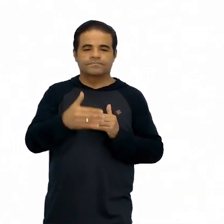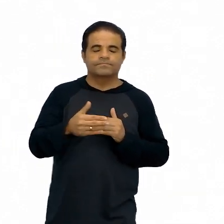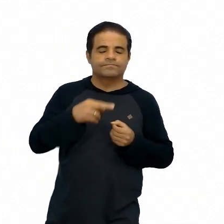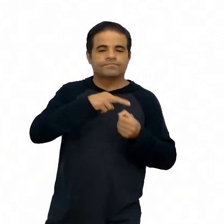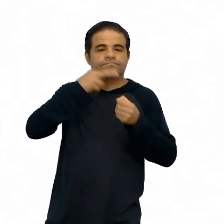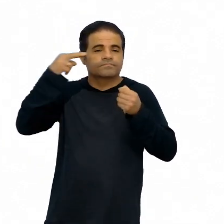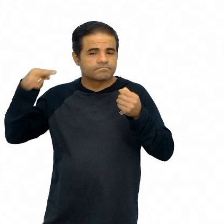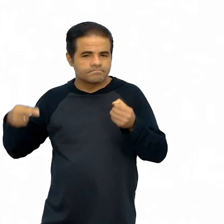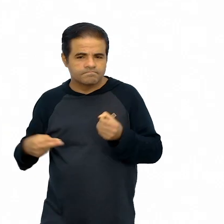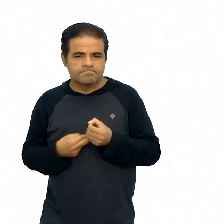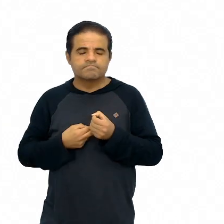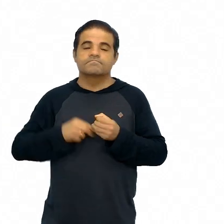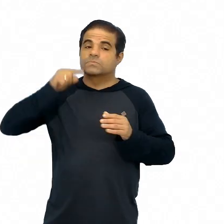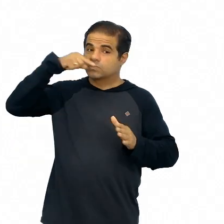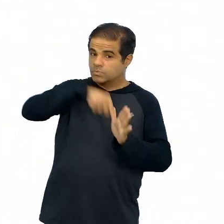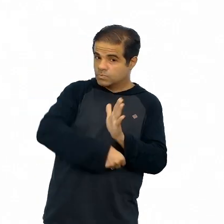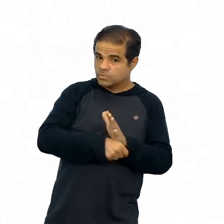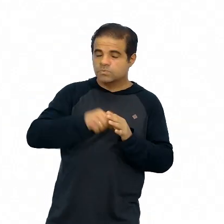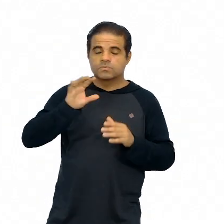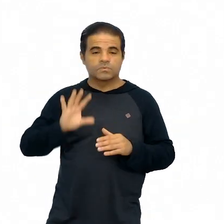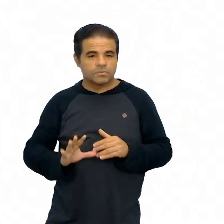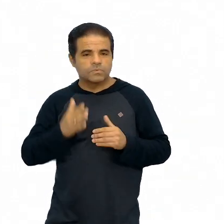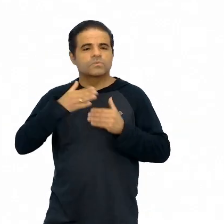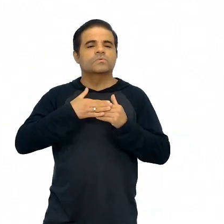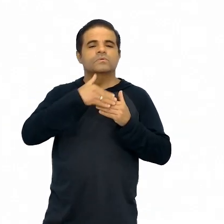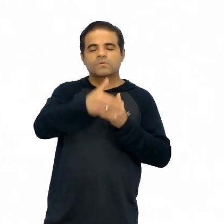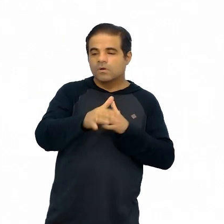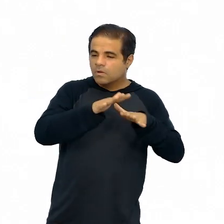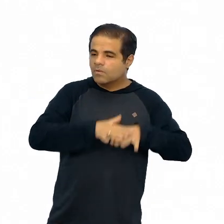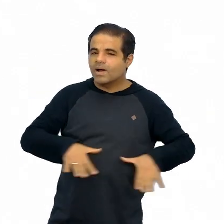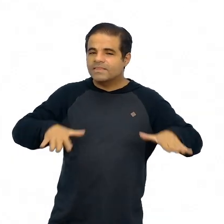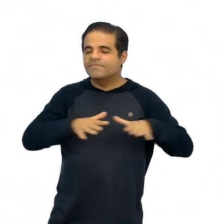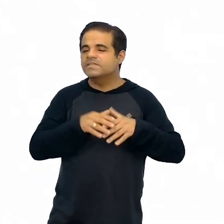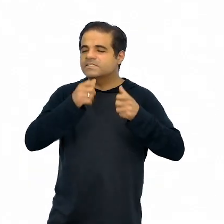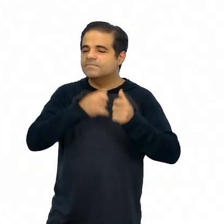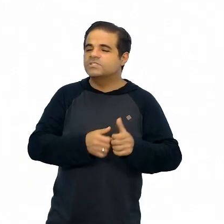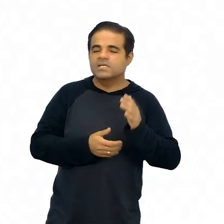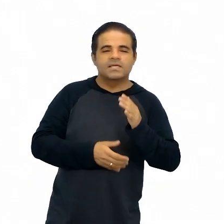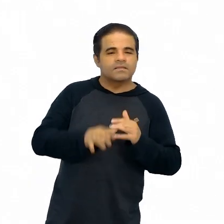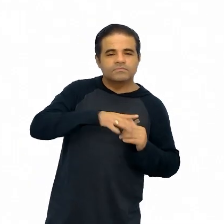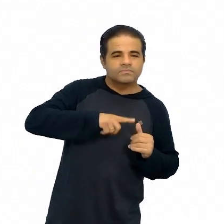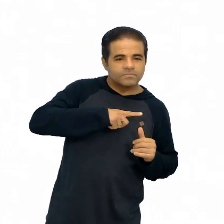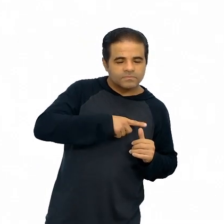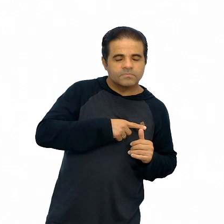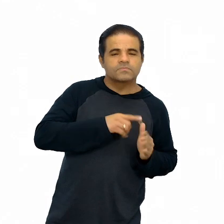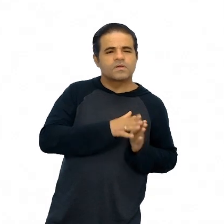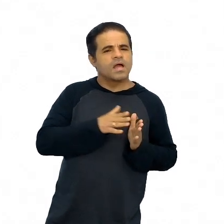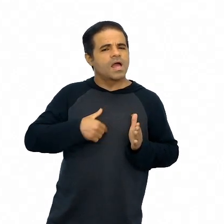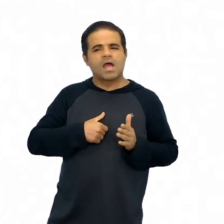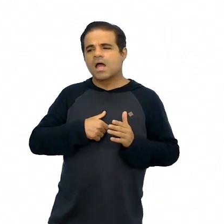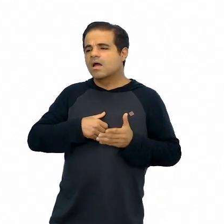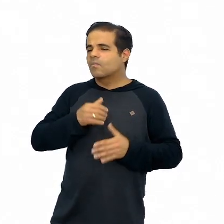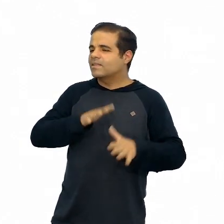Recuperação e Aprofundamento acontecem desta maneira. Ah,